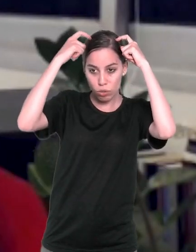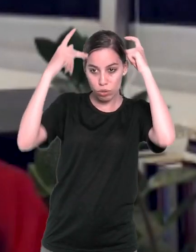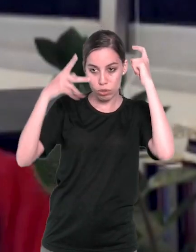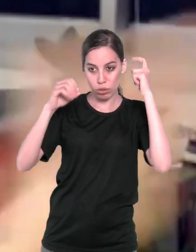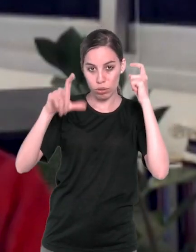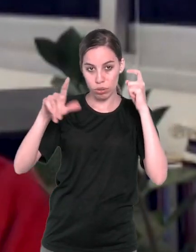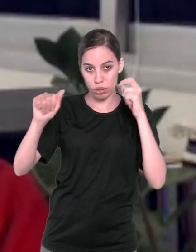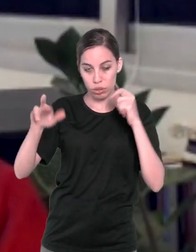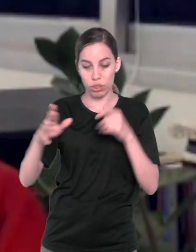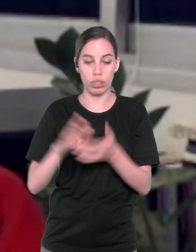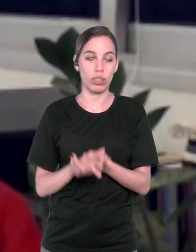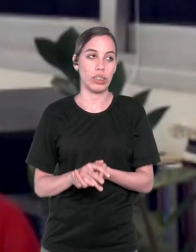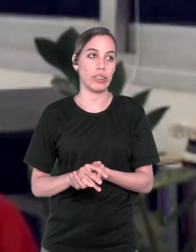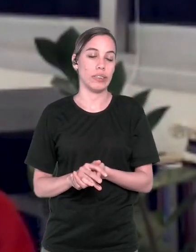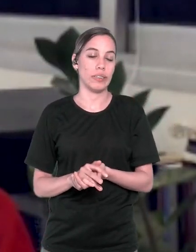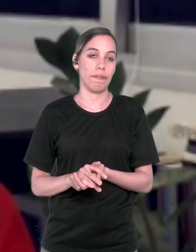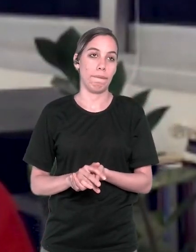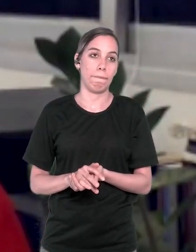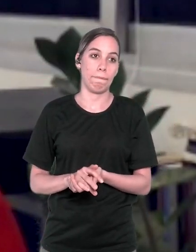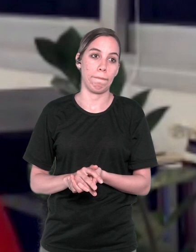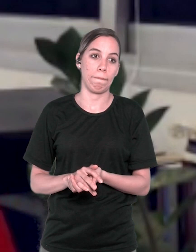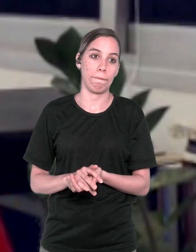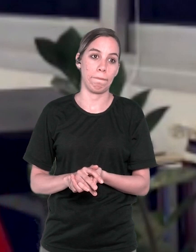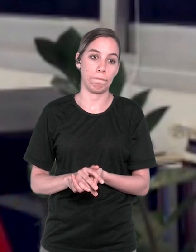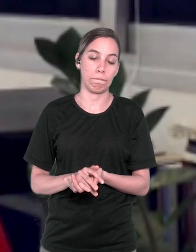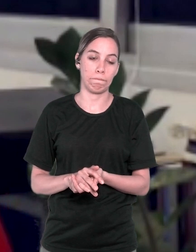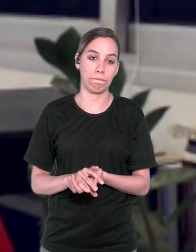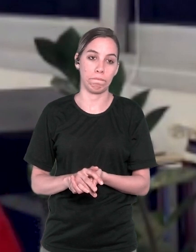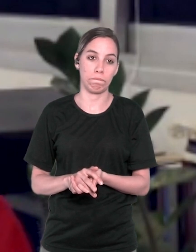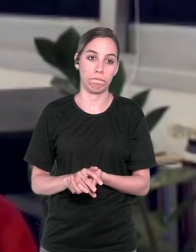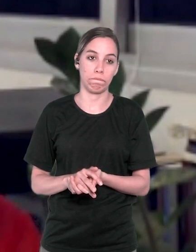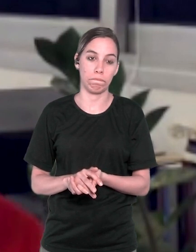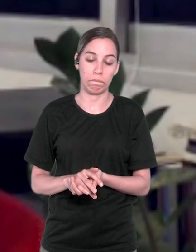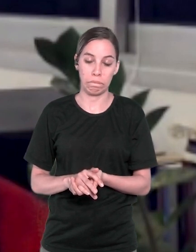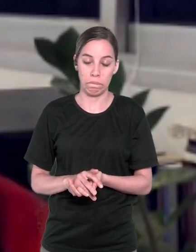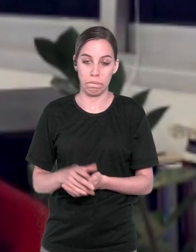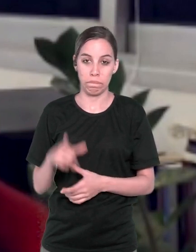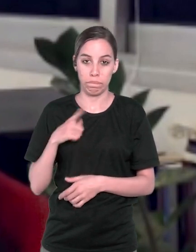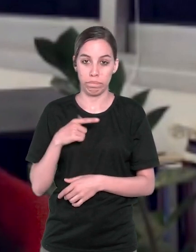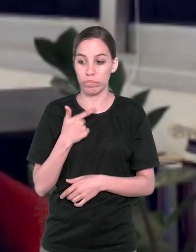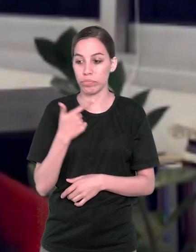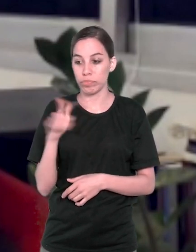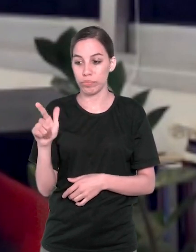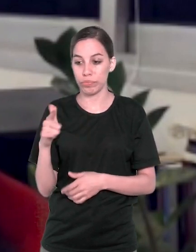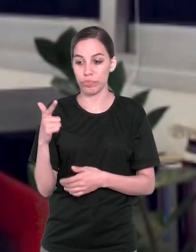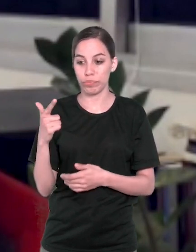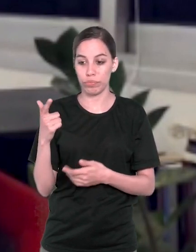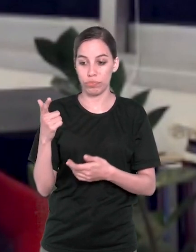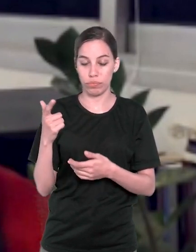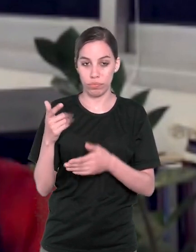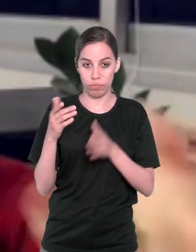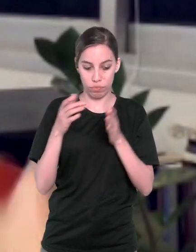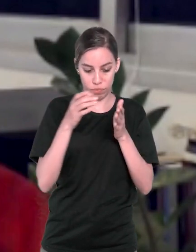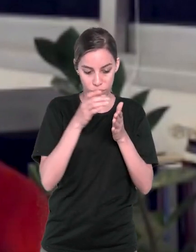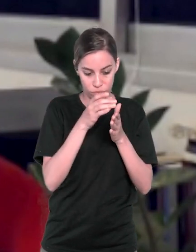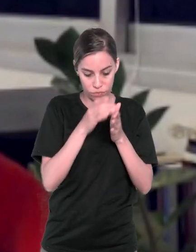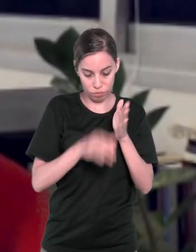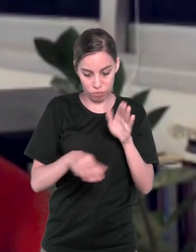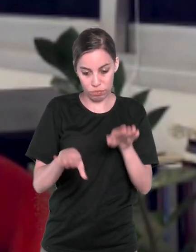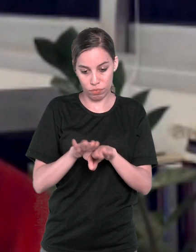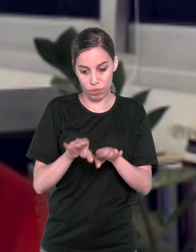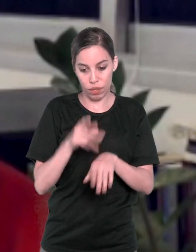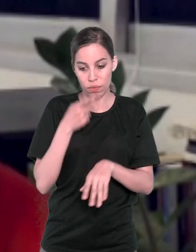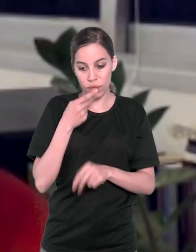ela. Há uma parte também voltada para as poéticas da natureza, né, para